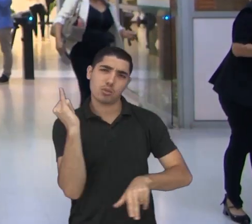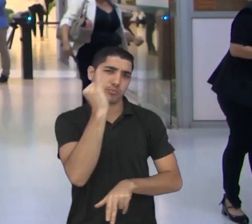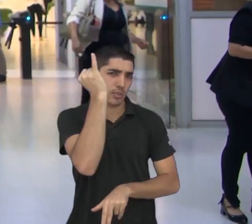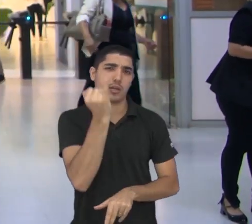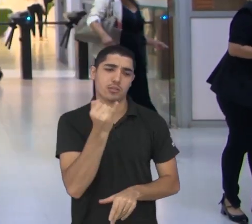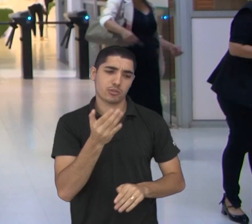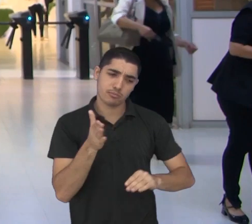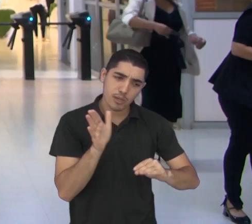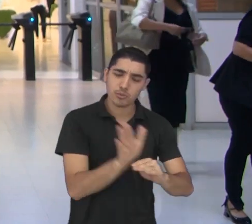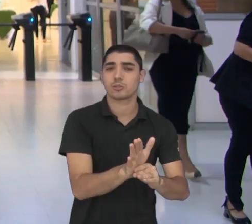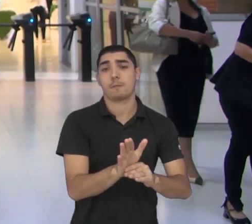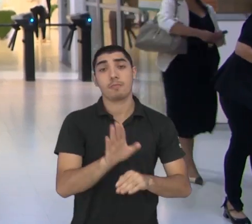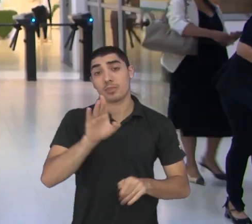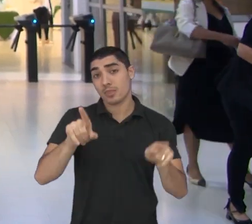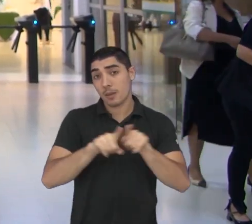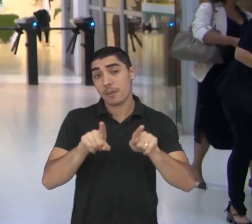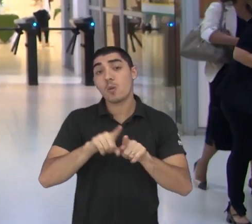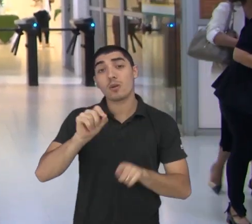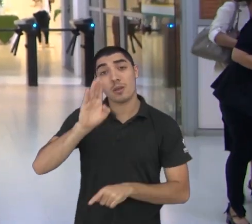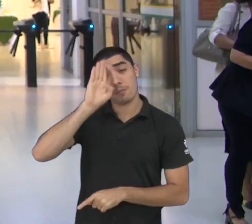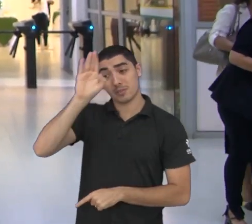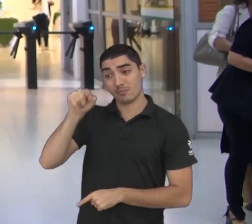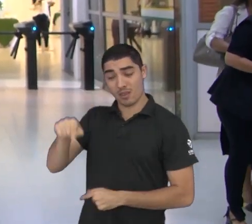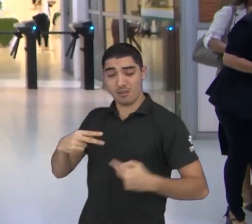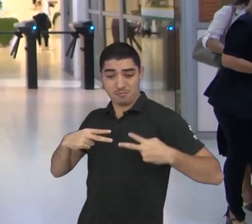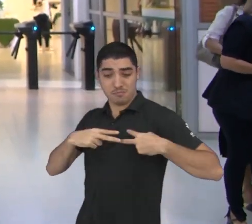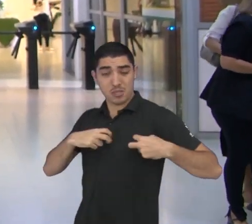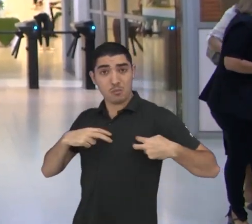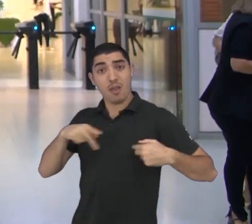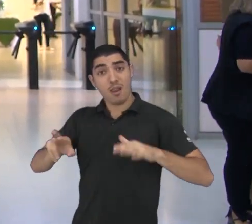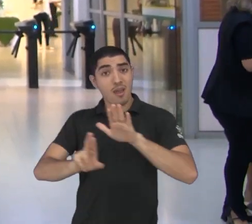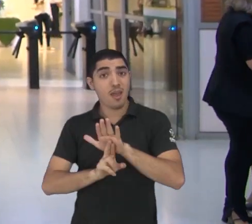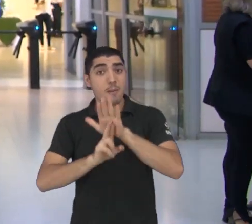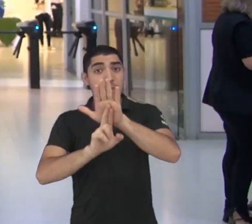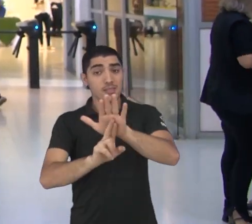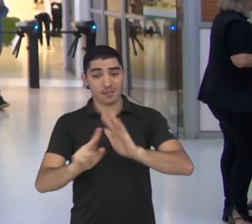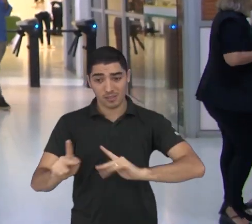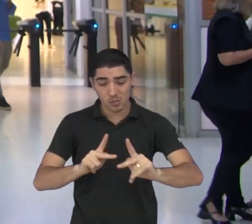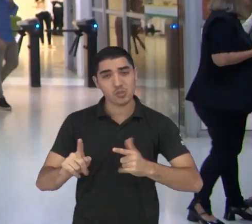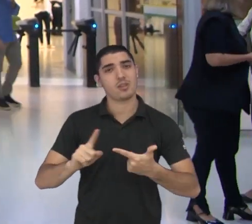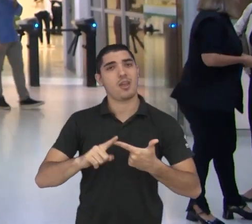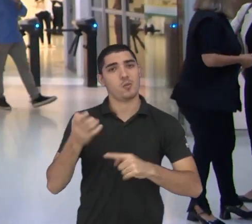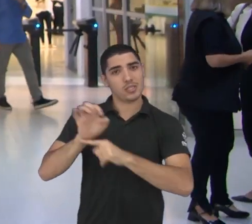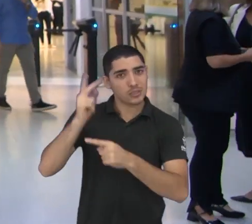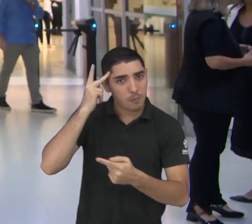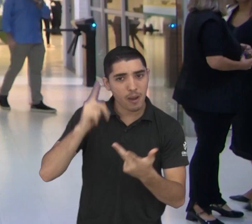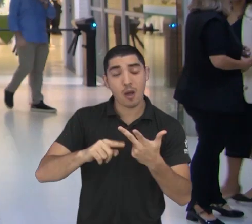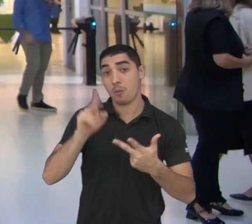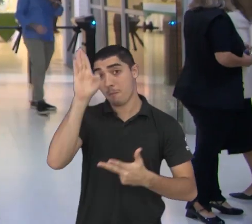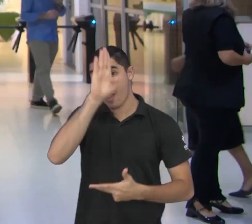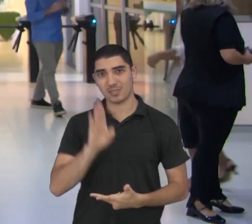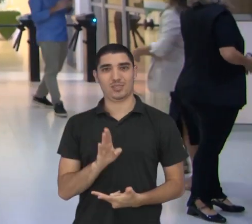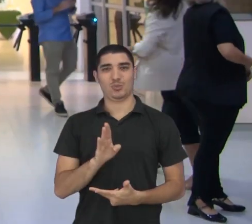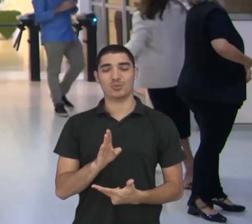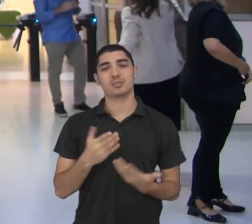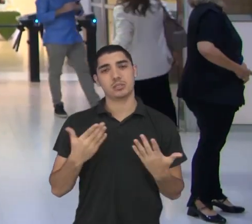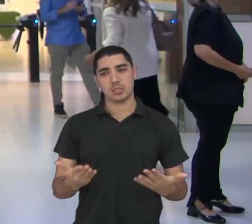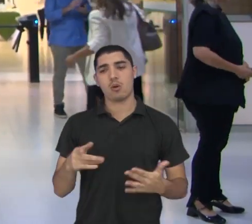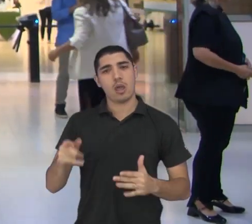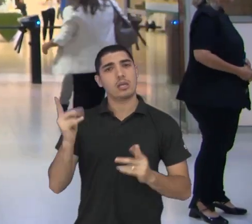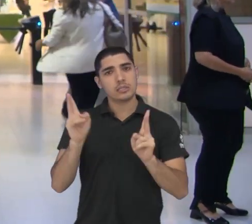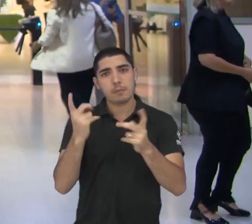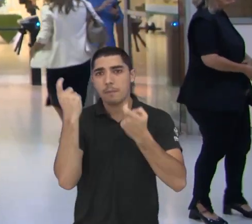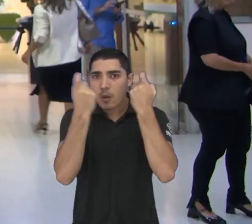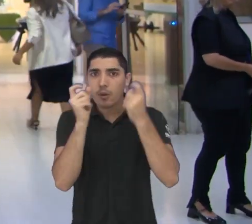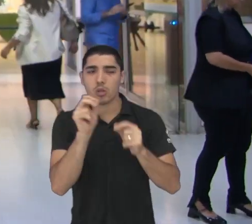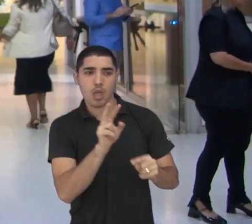de recursos através dos seus tributos. Então, isso é importante, né? Mais do que isso, é também o que a Petrobras representa aqui para a nossa cidade, para o nosso estado, para o nosso